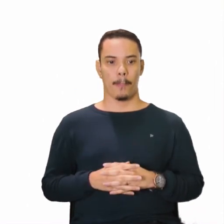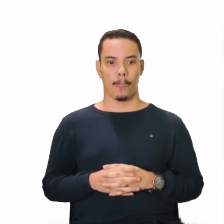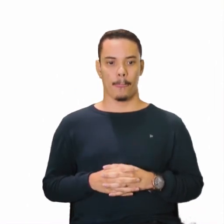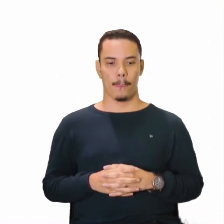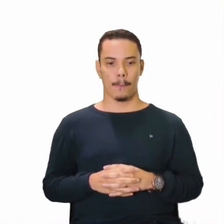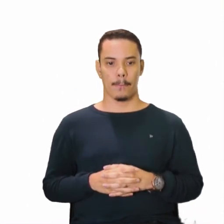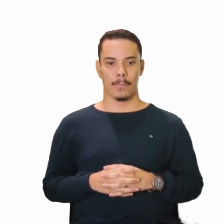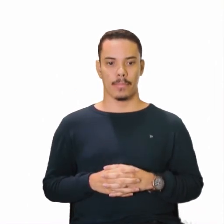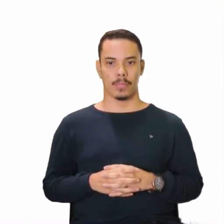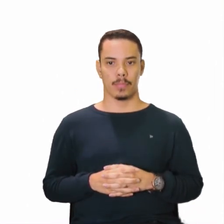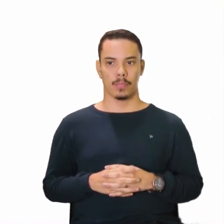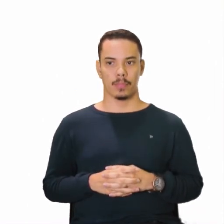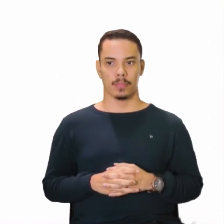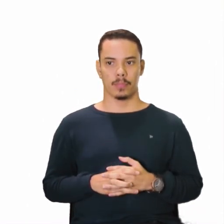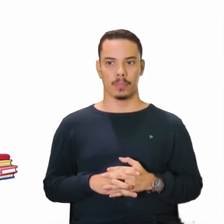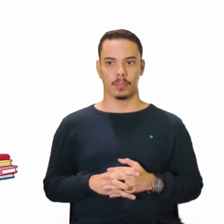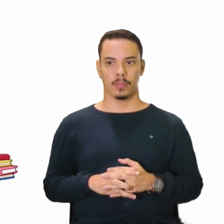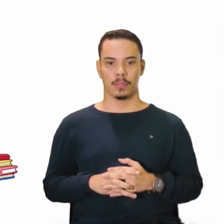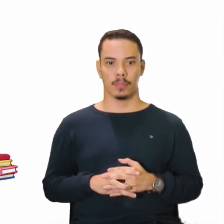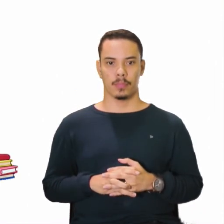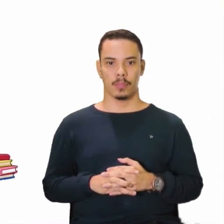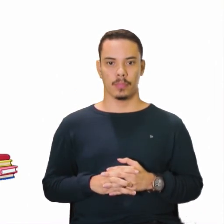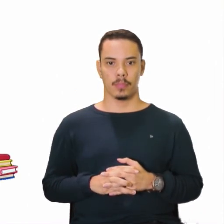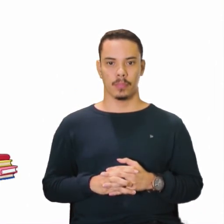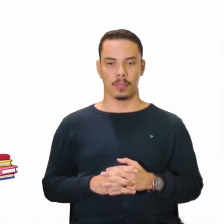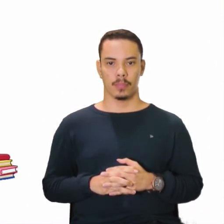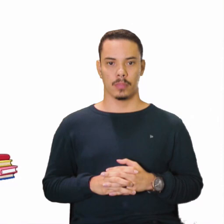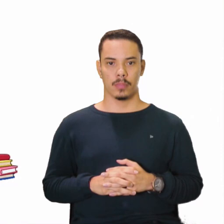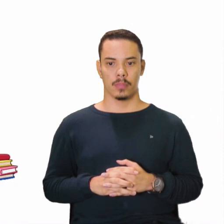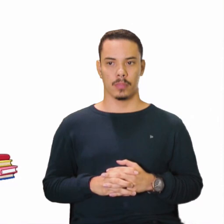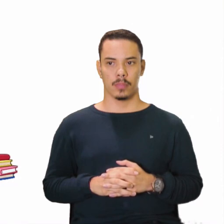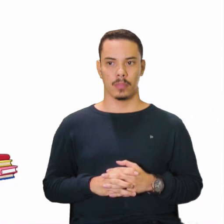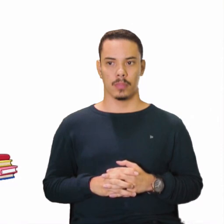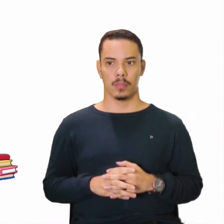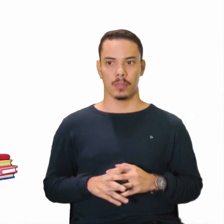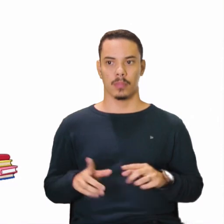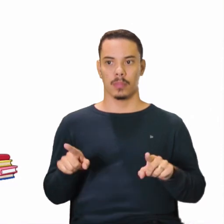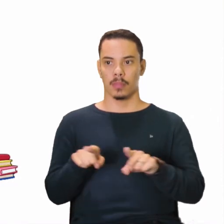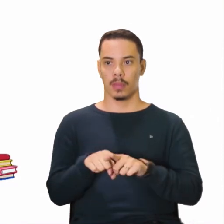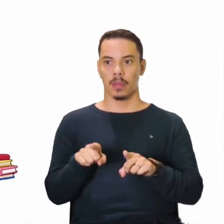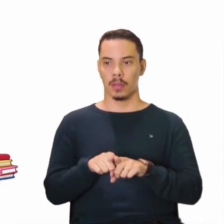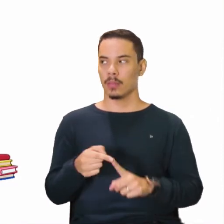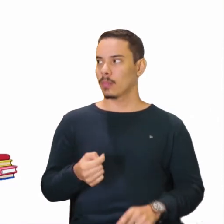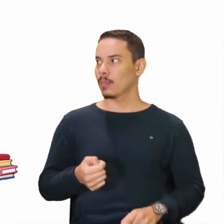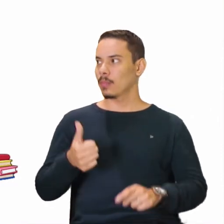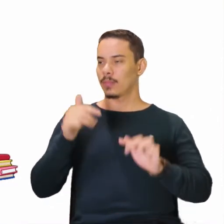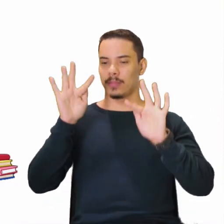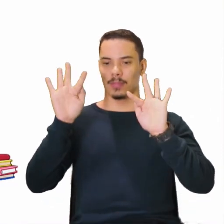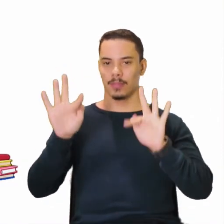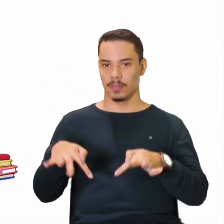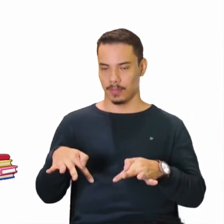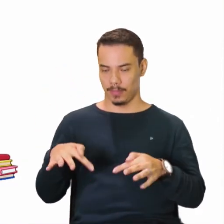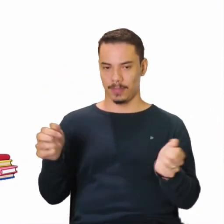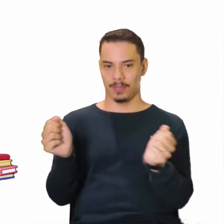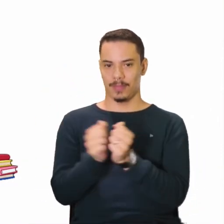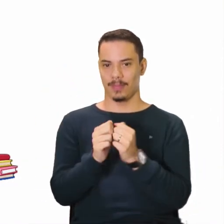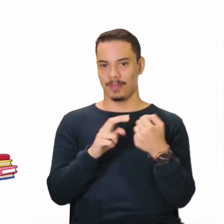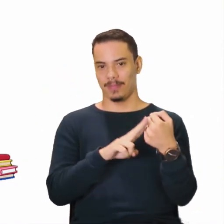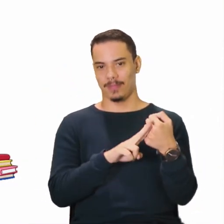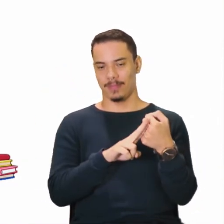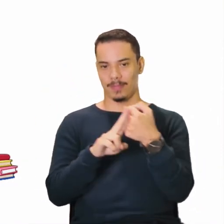a casa onde nasci. Beleza, e vamos chegar ao final da aula com os